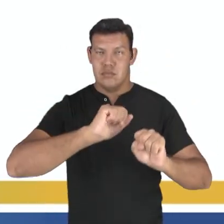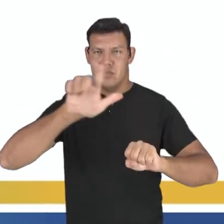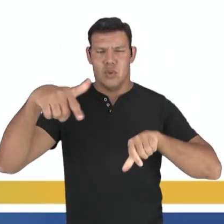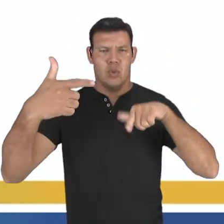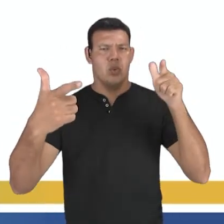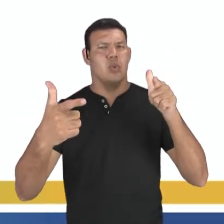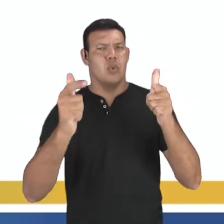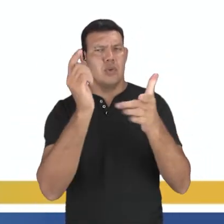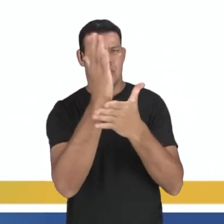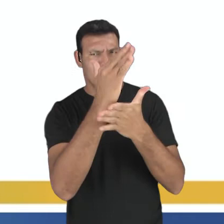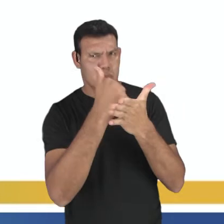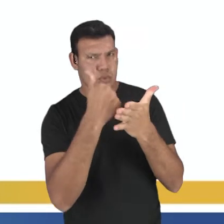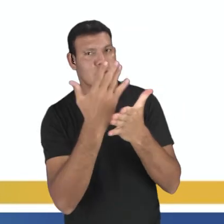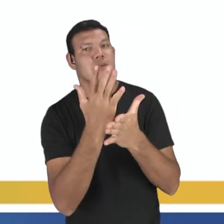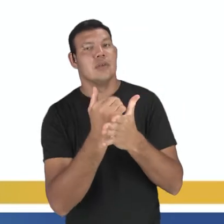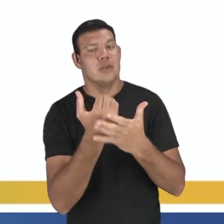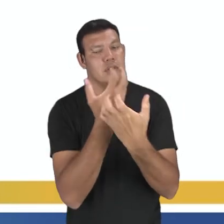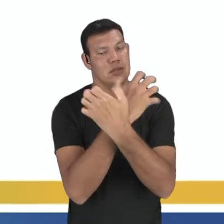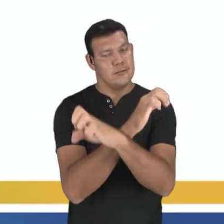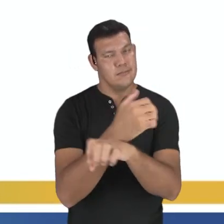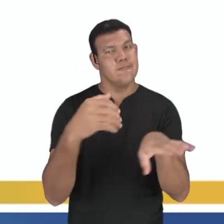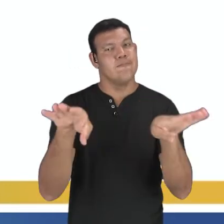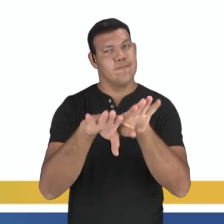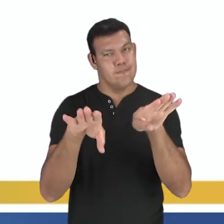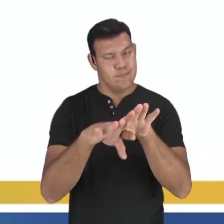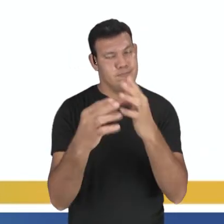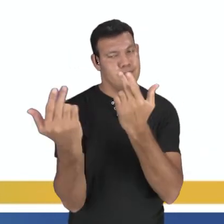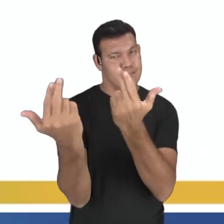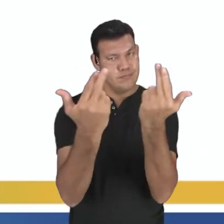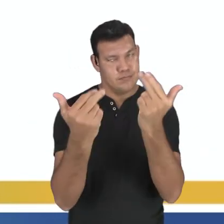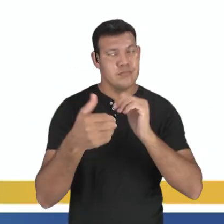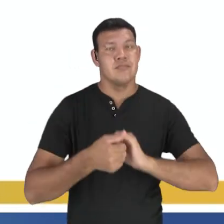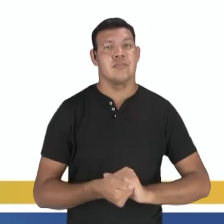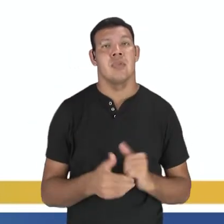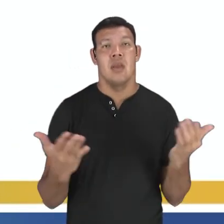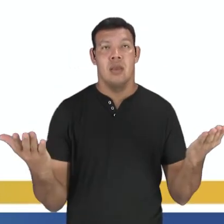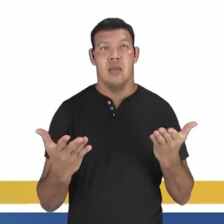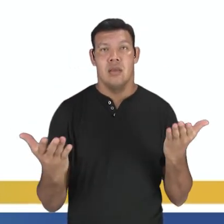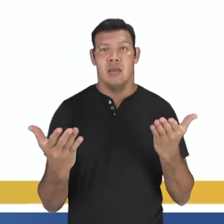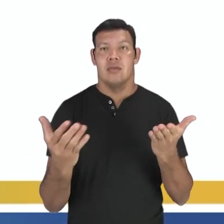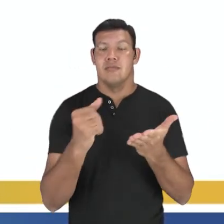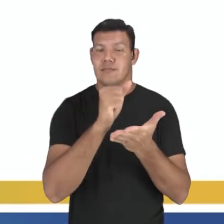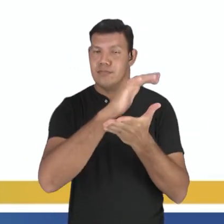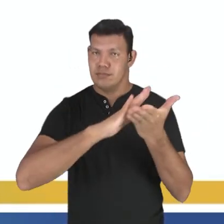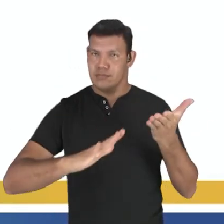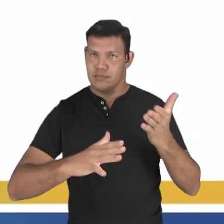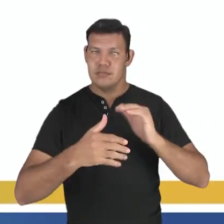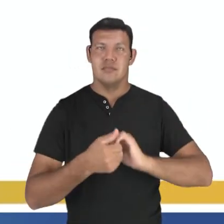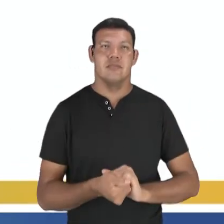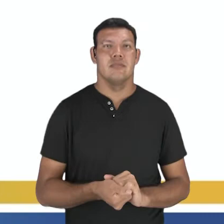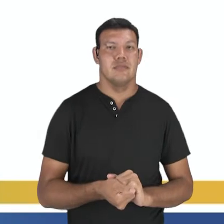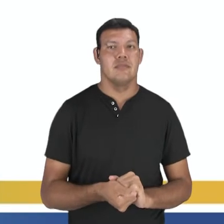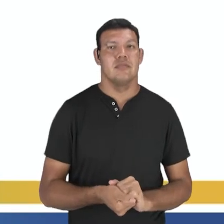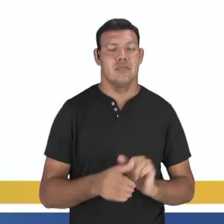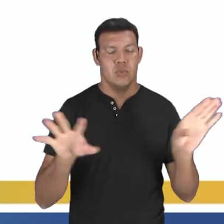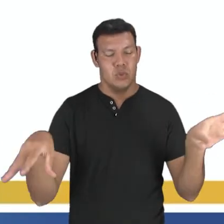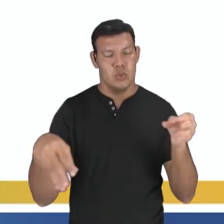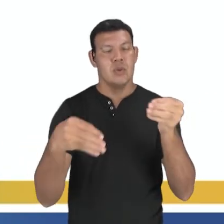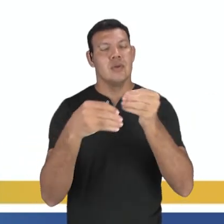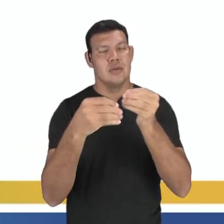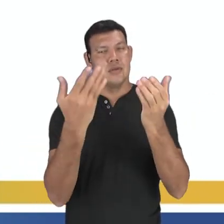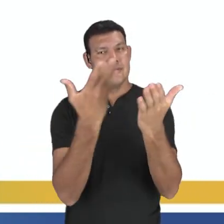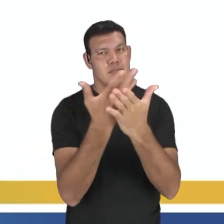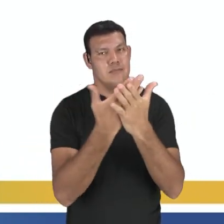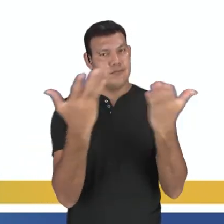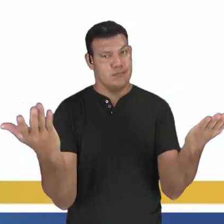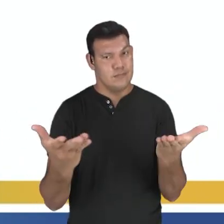toda uma divisão, o sistema esquelético ele não seria diferente. Então, vamos agora para o nosso exercitando para resumir um pouquinho disso tudo